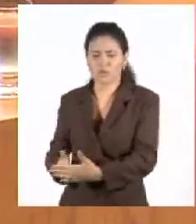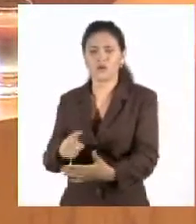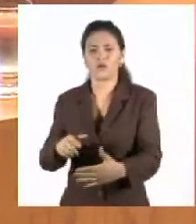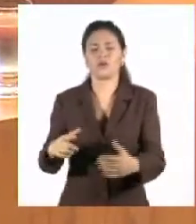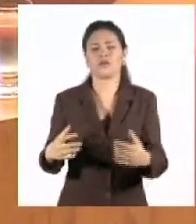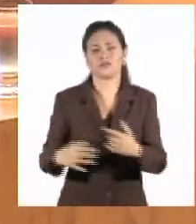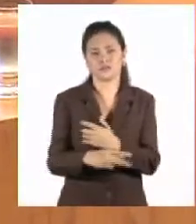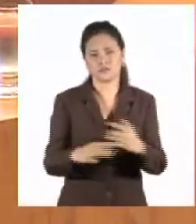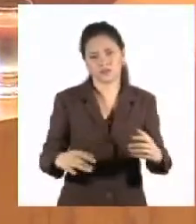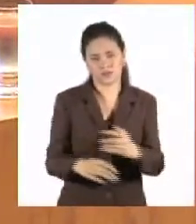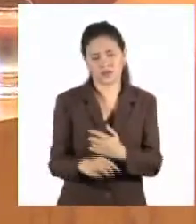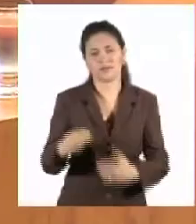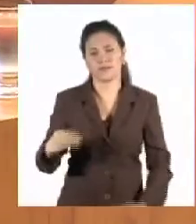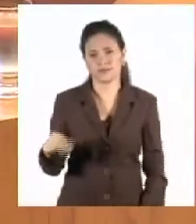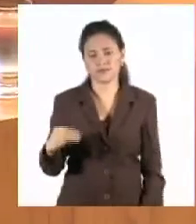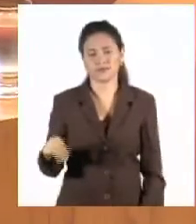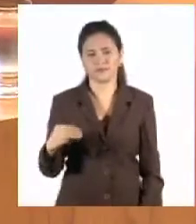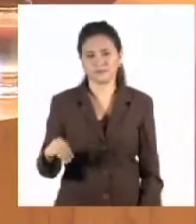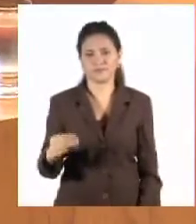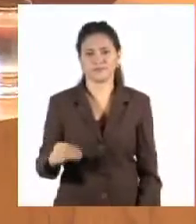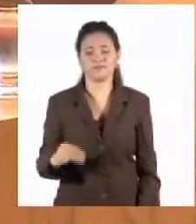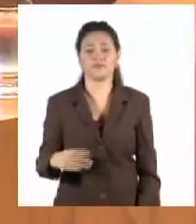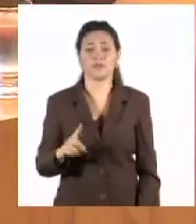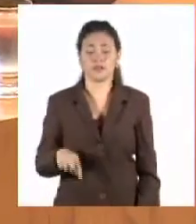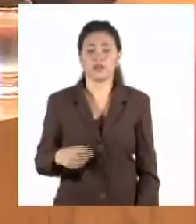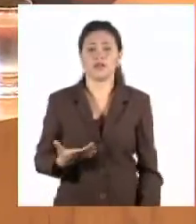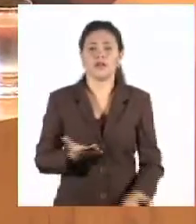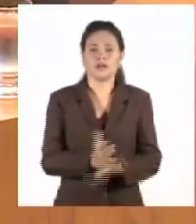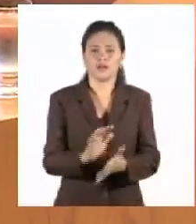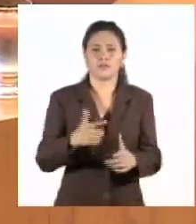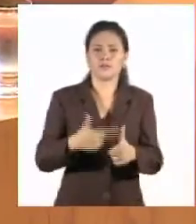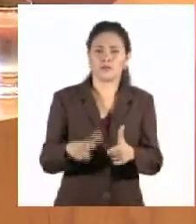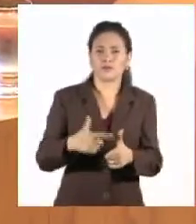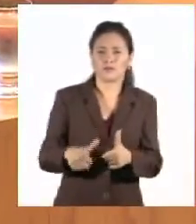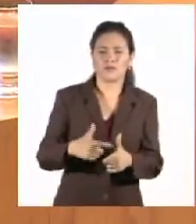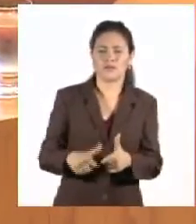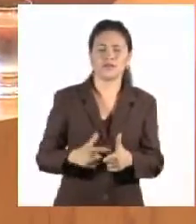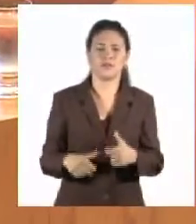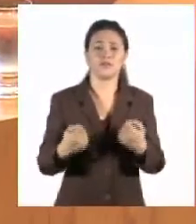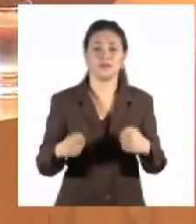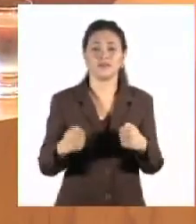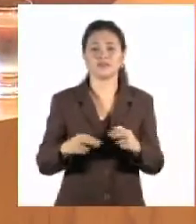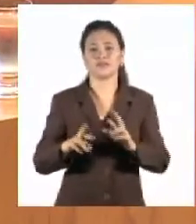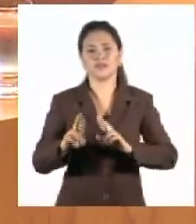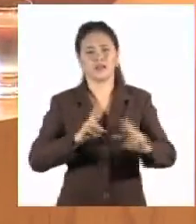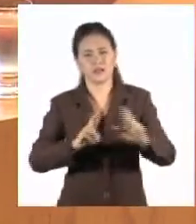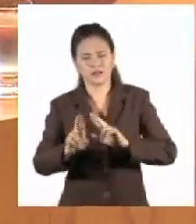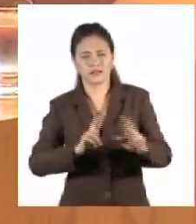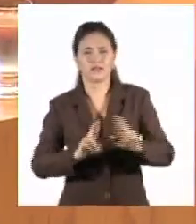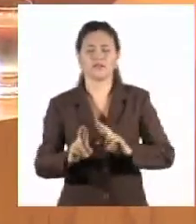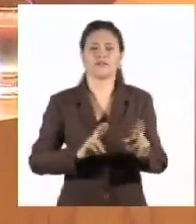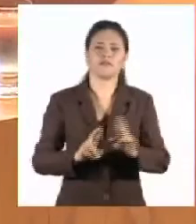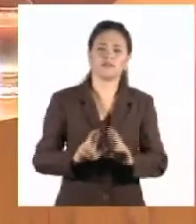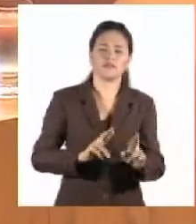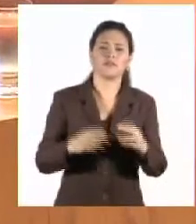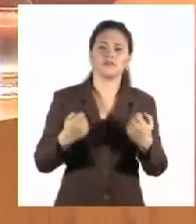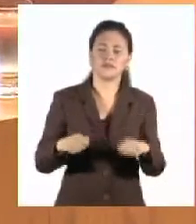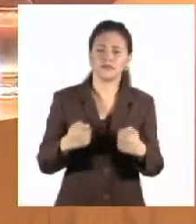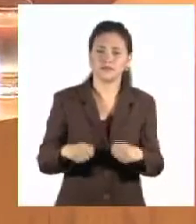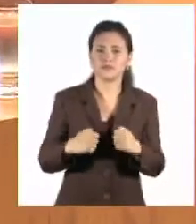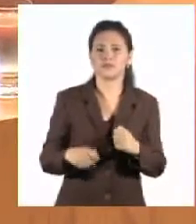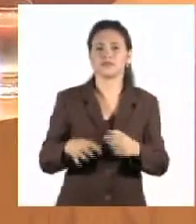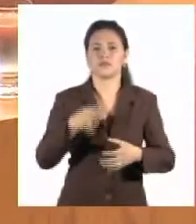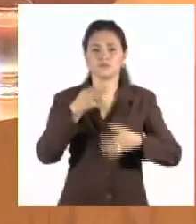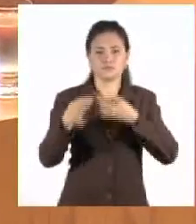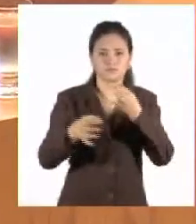a solução para um problema que está no diálogo, na discussão, na interação entre os municípios maranhenses. Então,